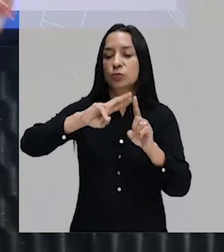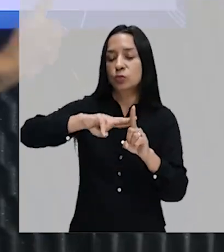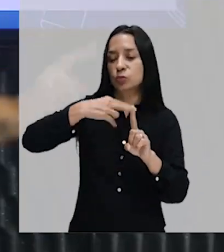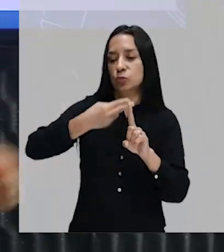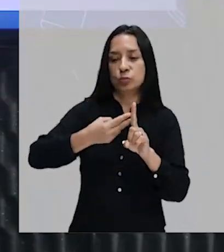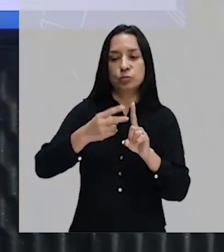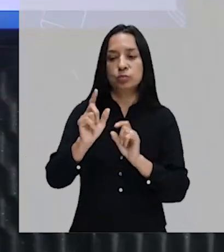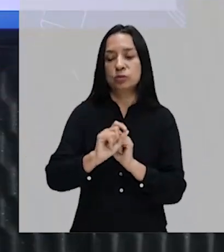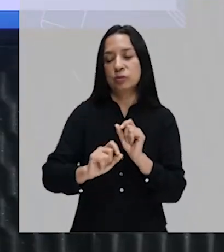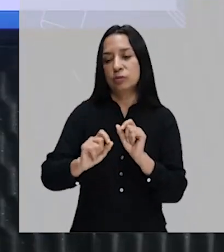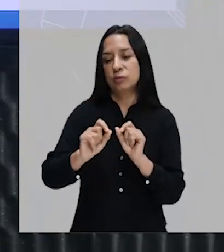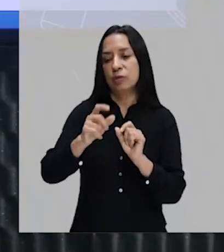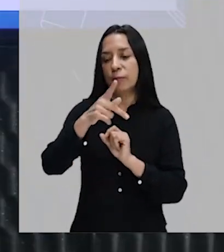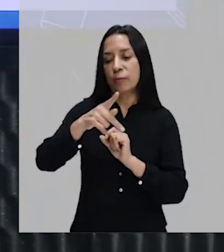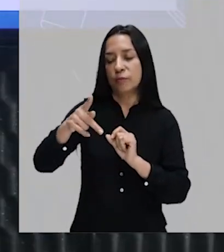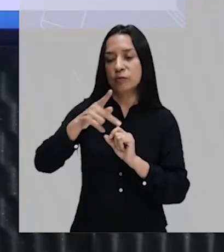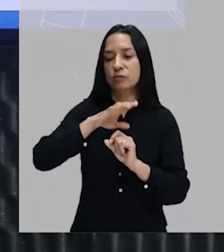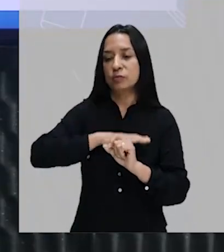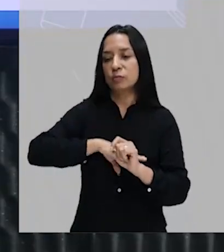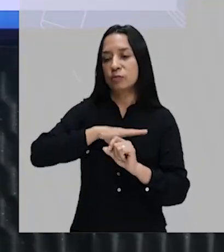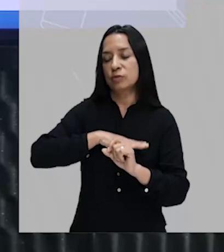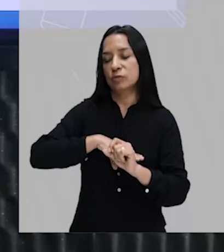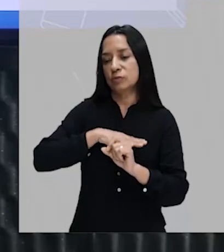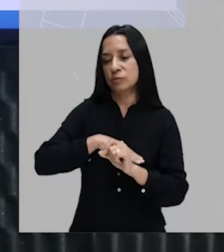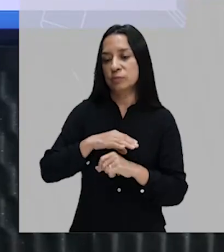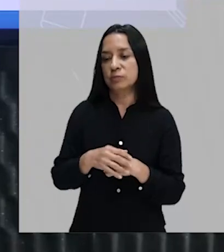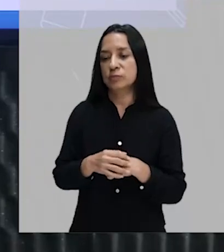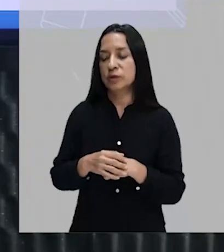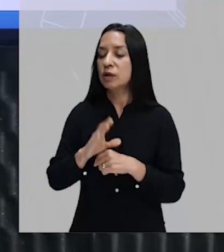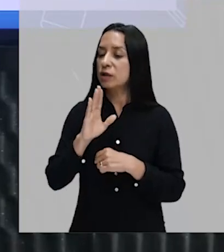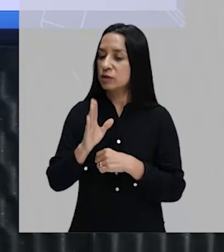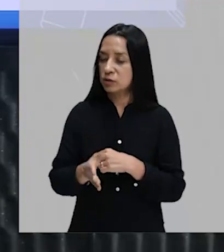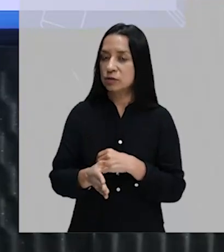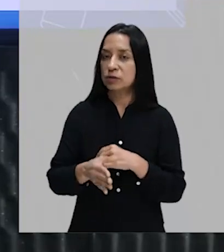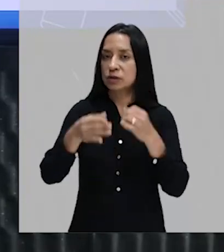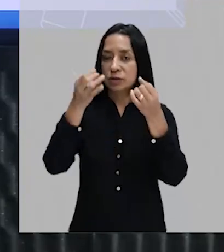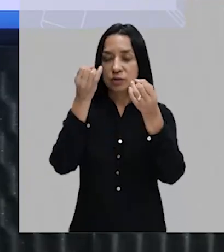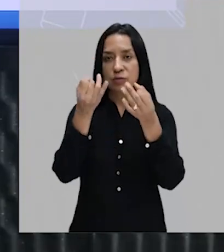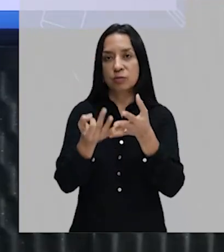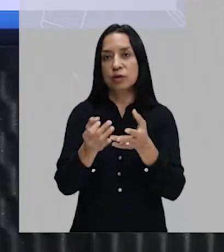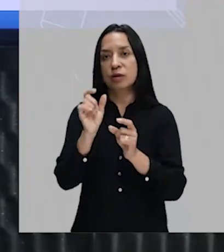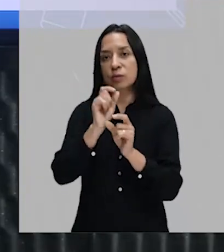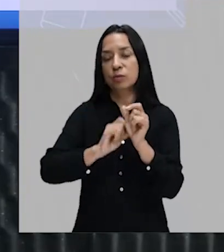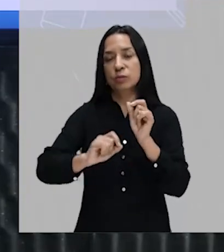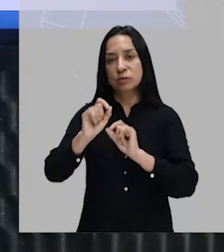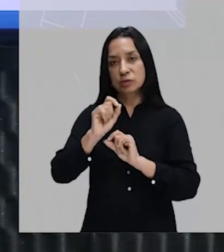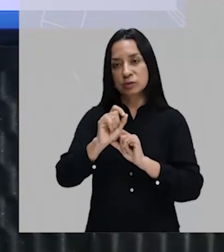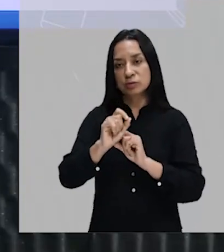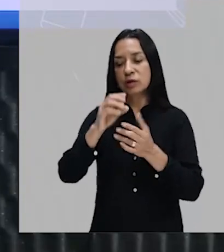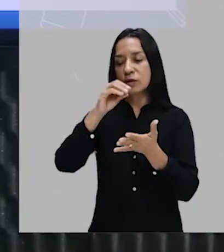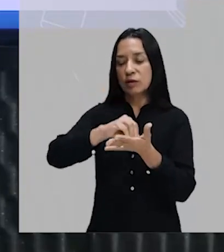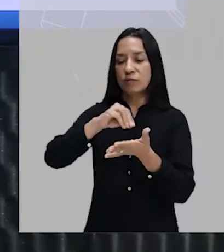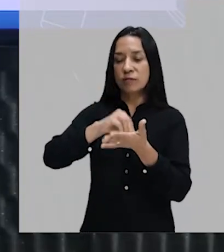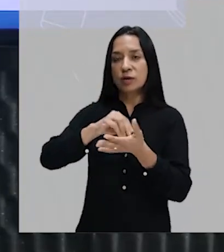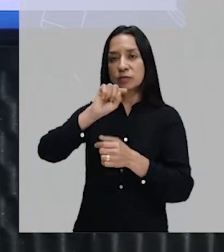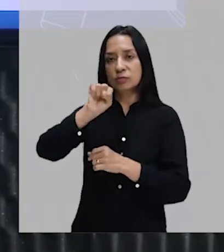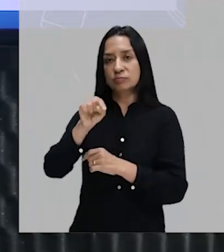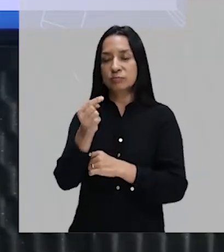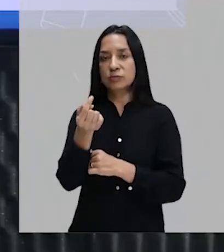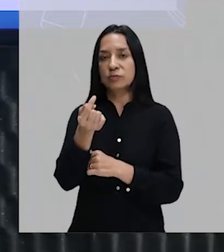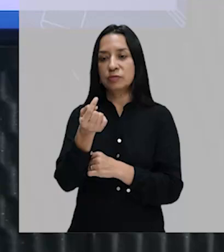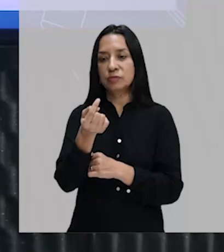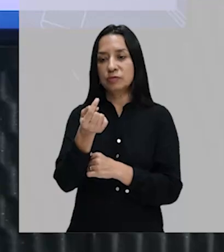de português lá de vocês, a Conceição e a Cacau, já devem ter falado sobre isso para vocês, que a falta de uma